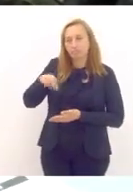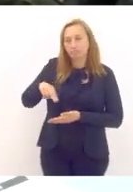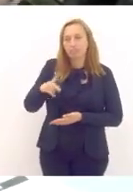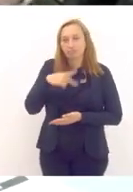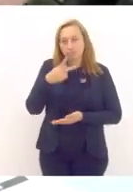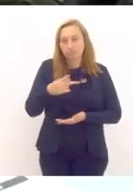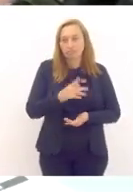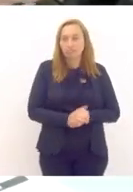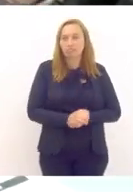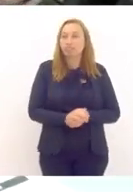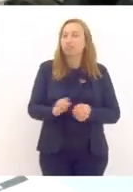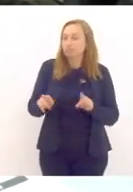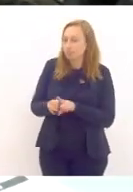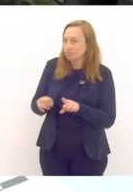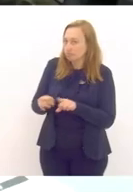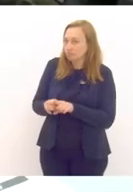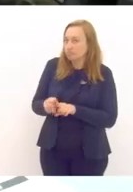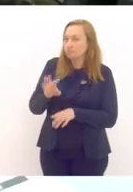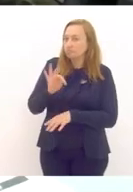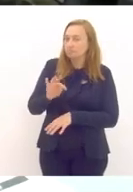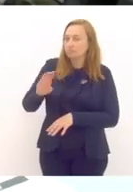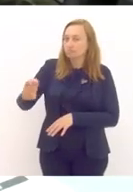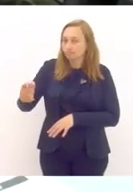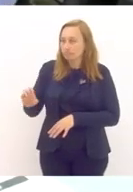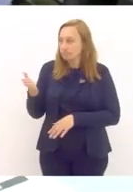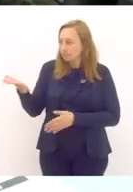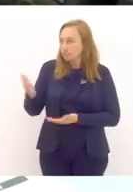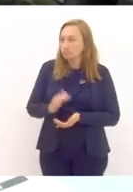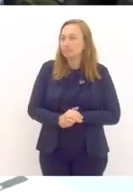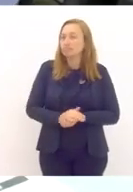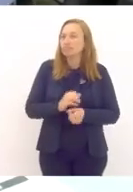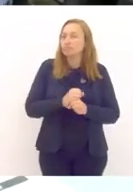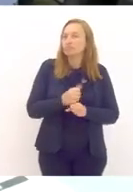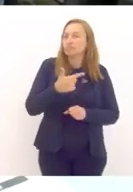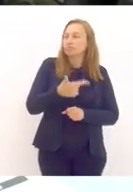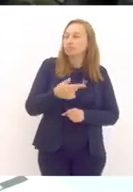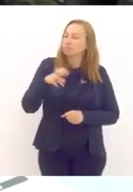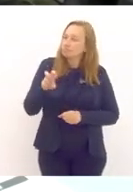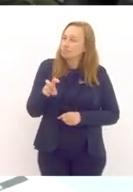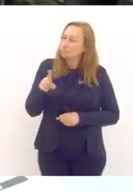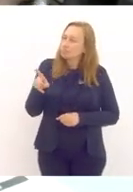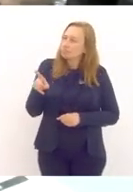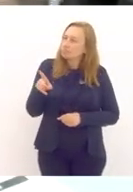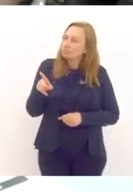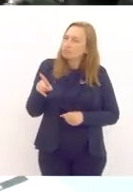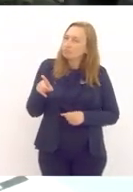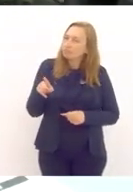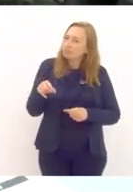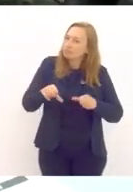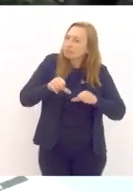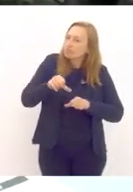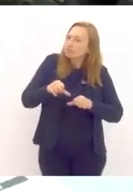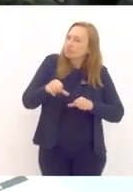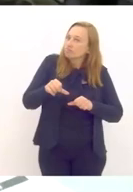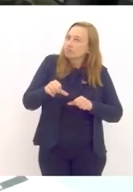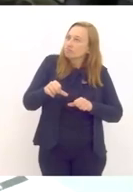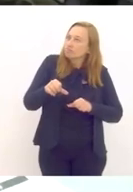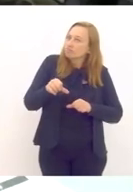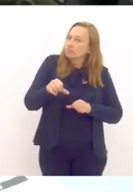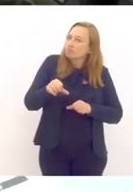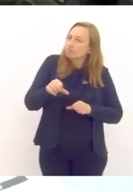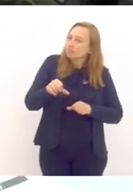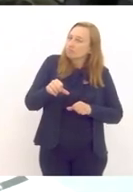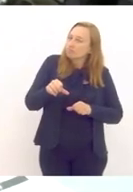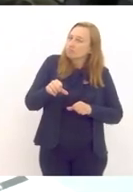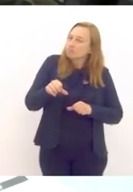e cumprimentar também os membros do TCE aqui, o TCE, em 2015, mais ou menos, ele deu uma virada. Antigamente,